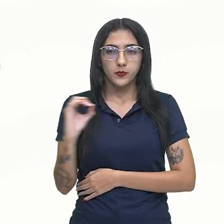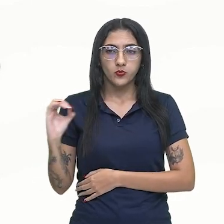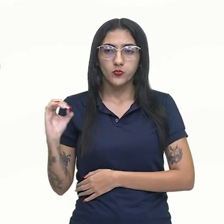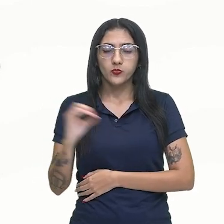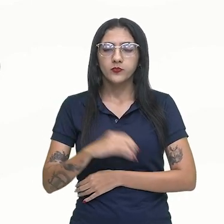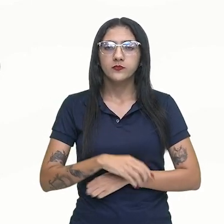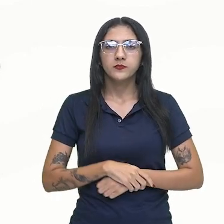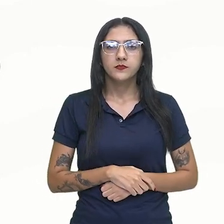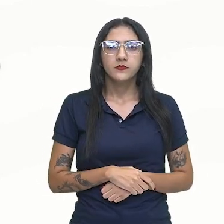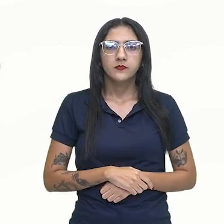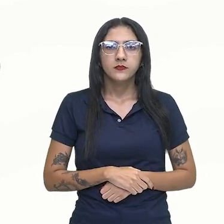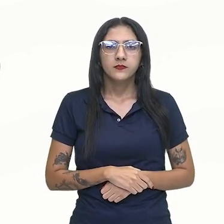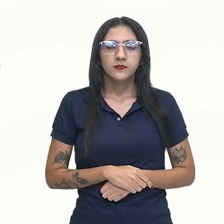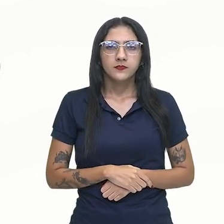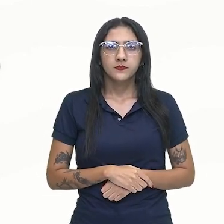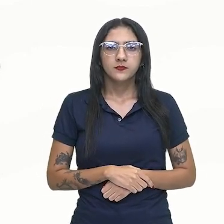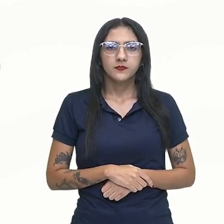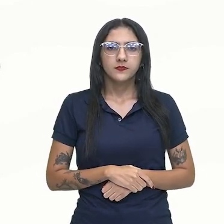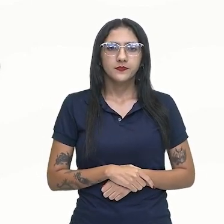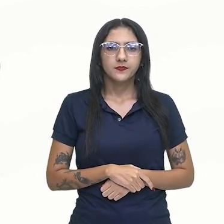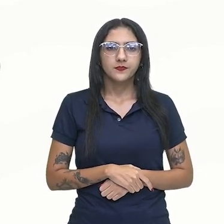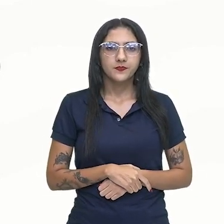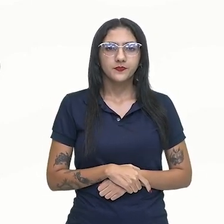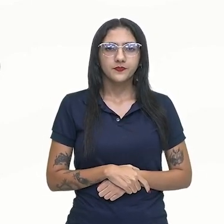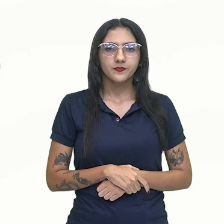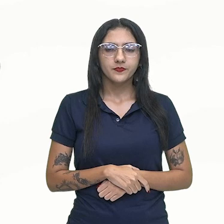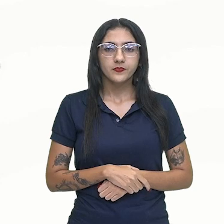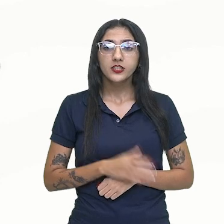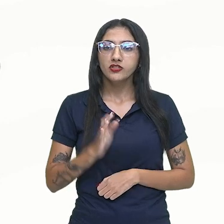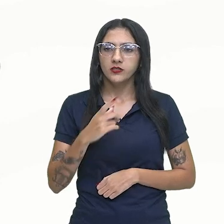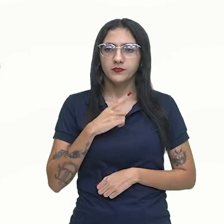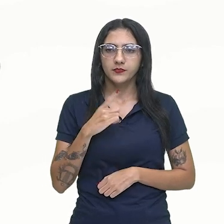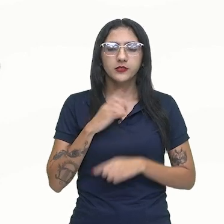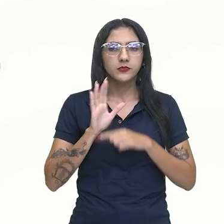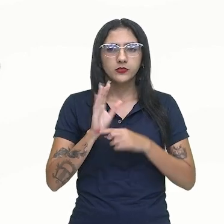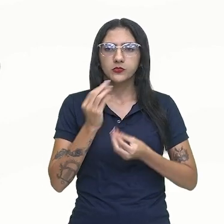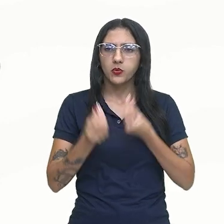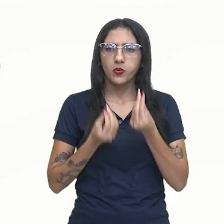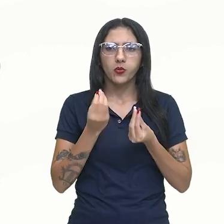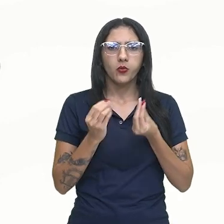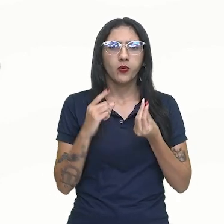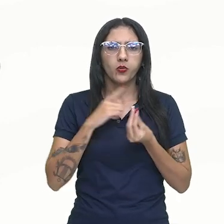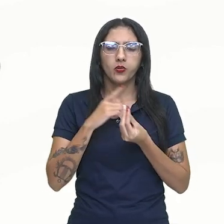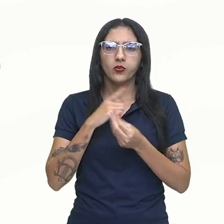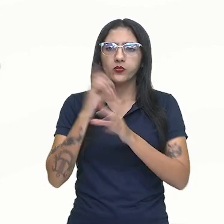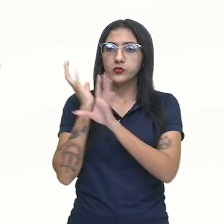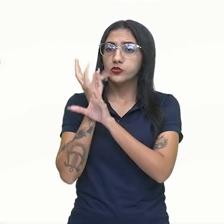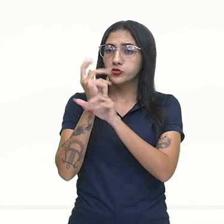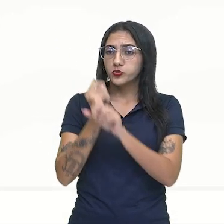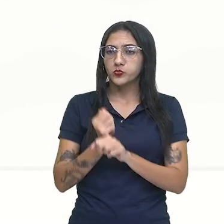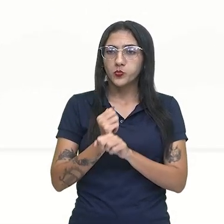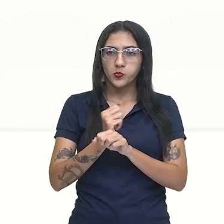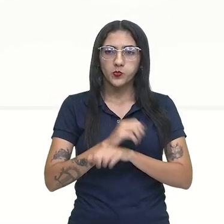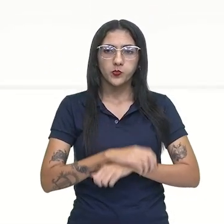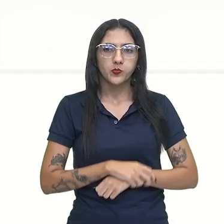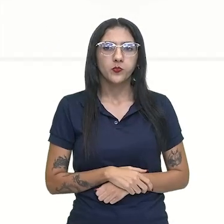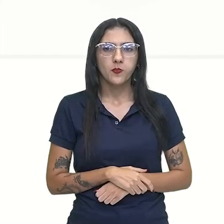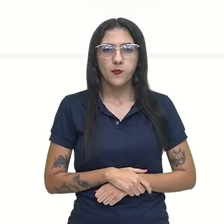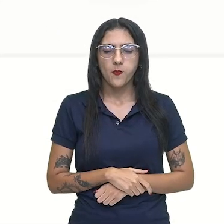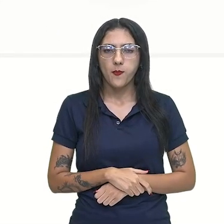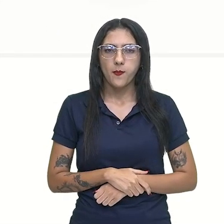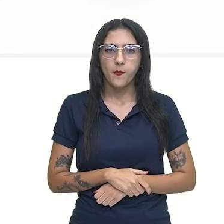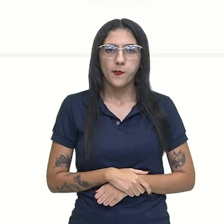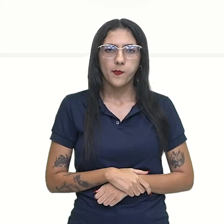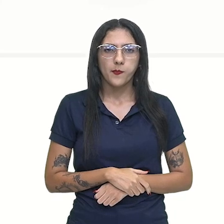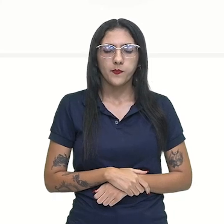-1000, tá? Já apresentei aqui como é que nós vamos calcular o x do vértice, né? Menos B sobre